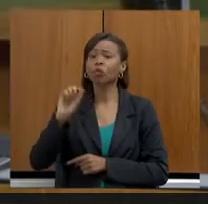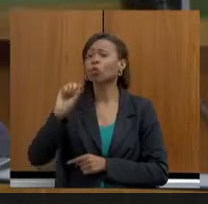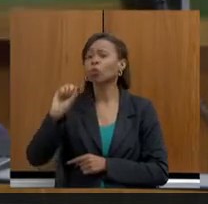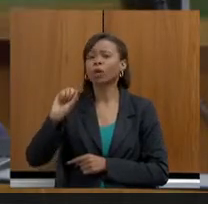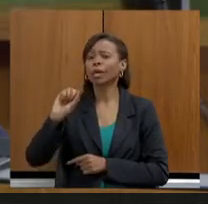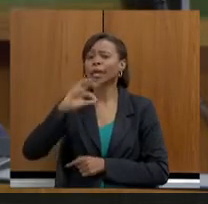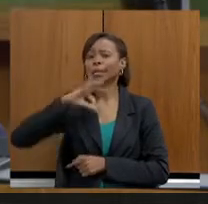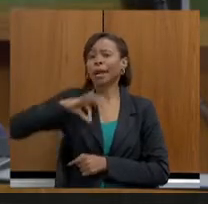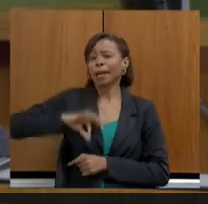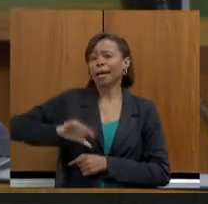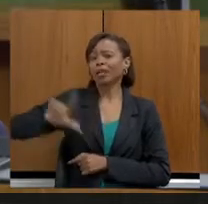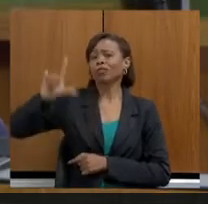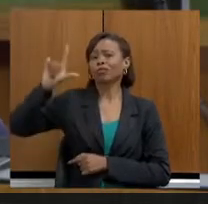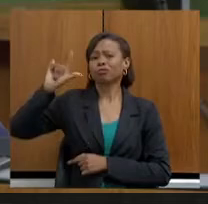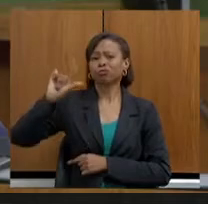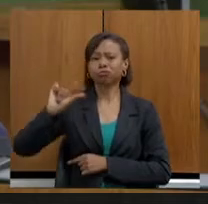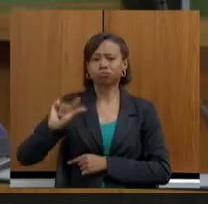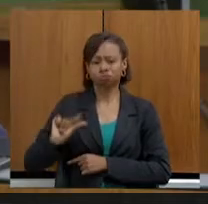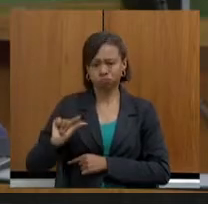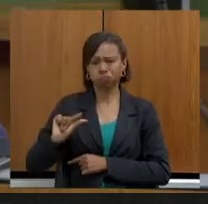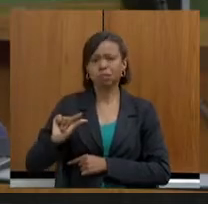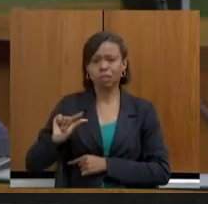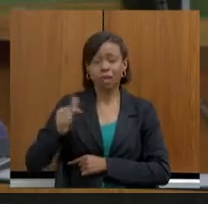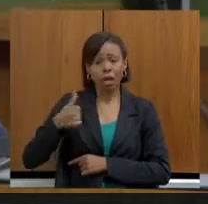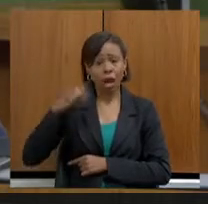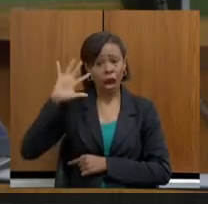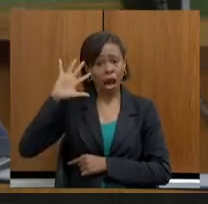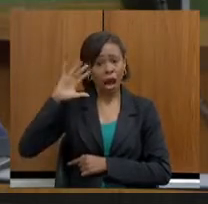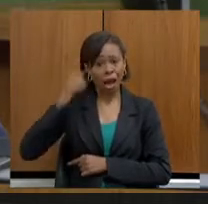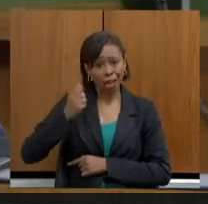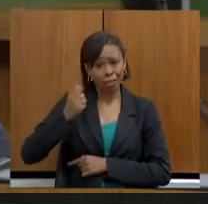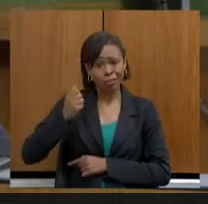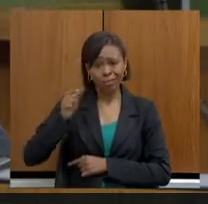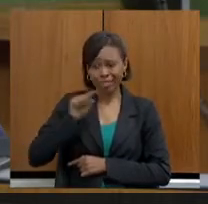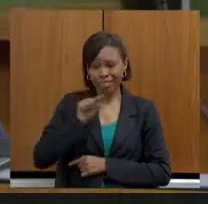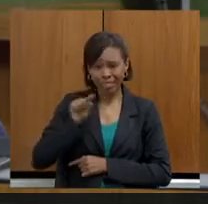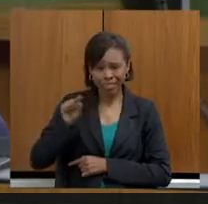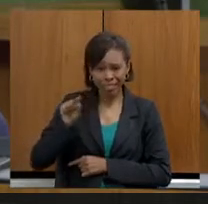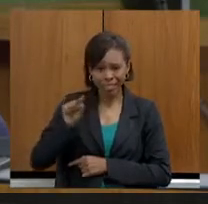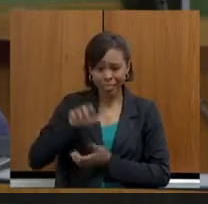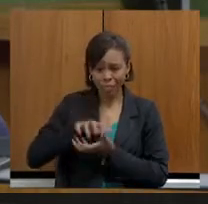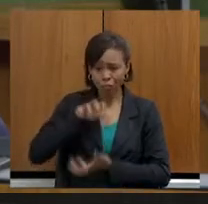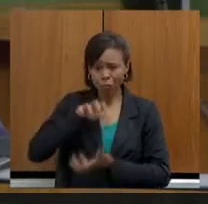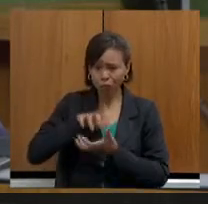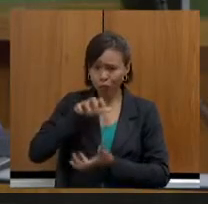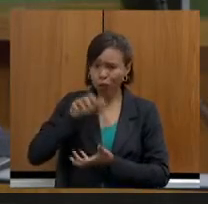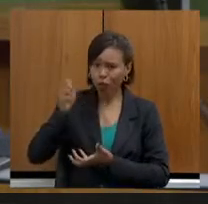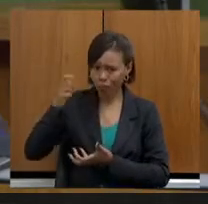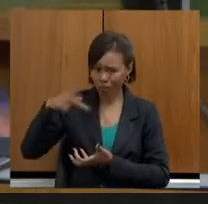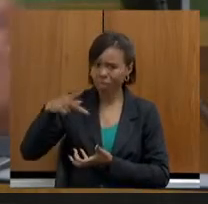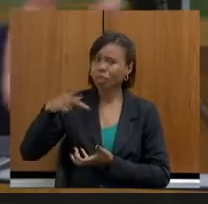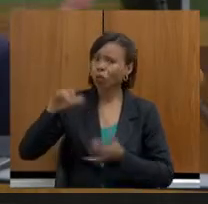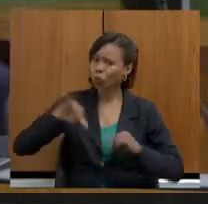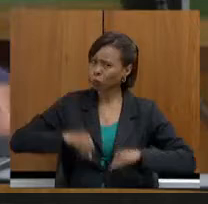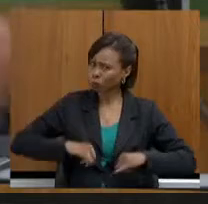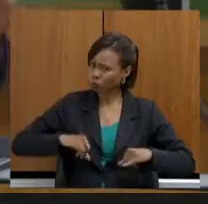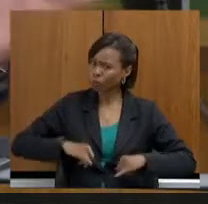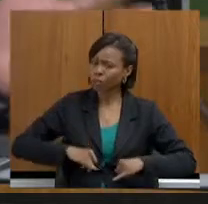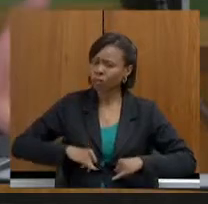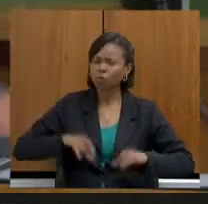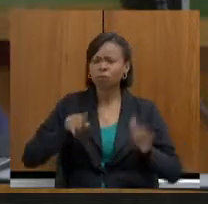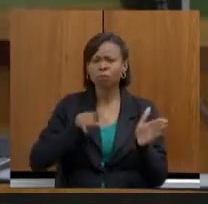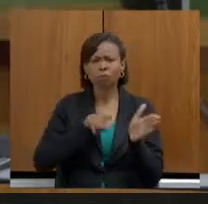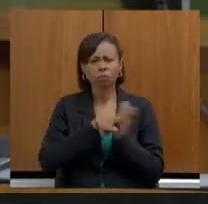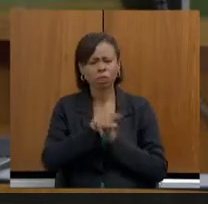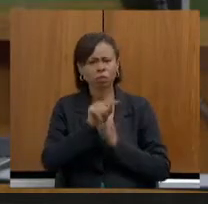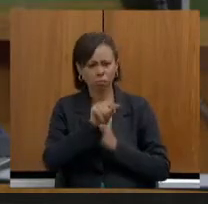parece que o estado deu até dezembro eu acho que essas pessoas estão vivendo um sofrimento muito grande né Eu gostaria de saber se